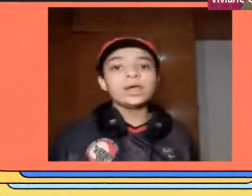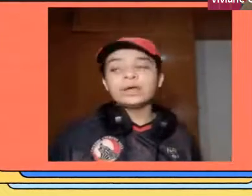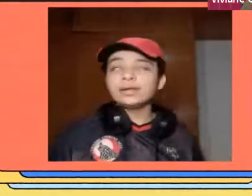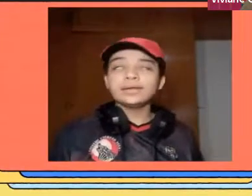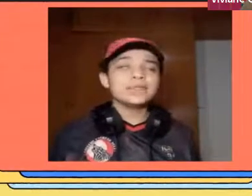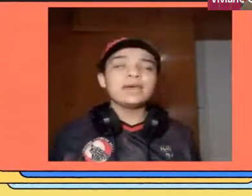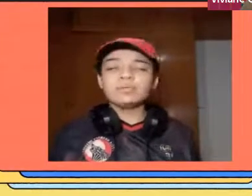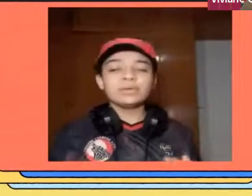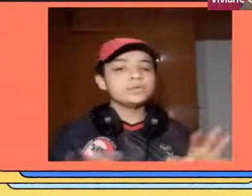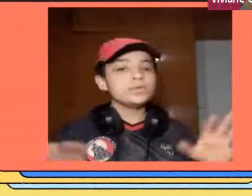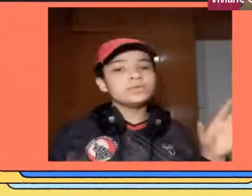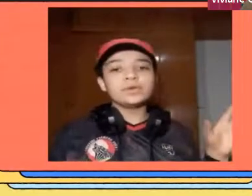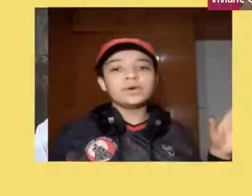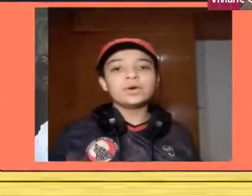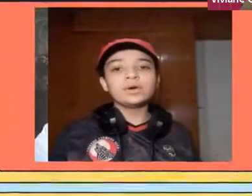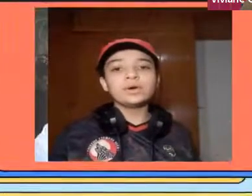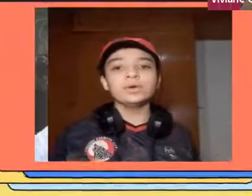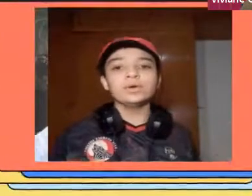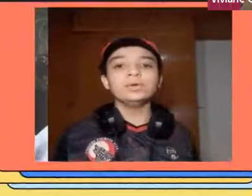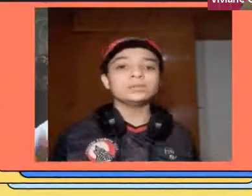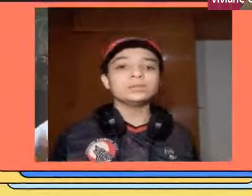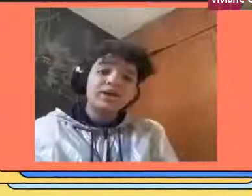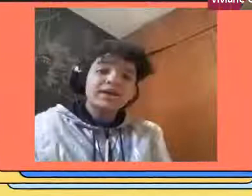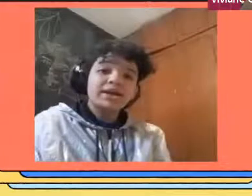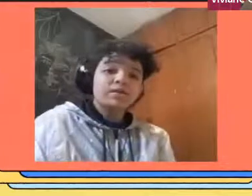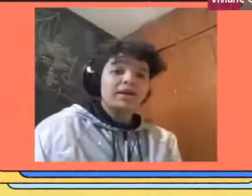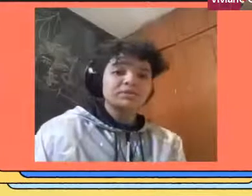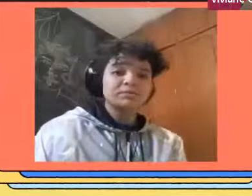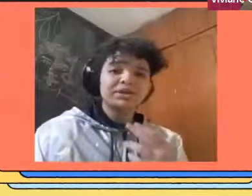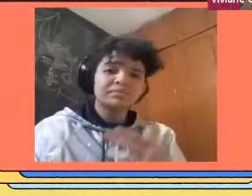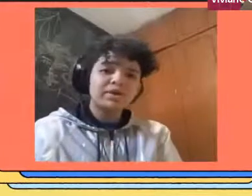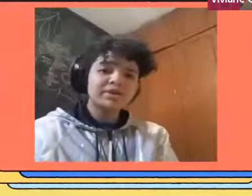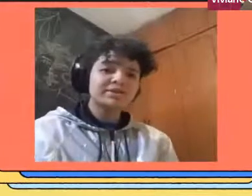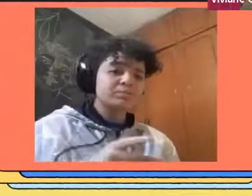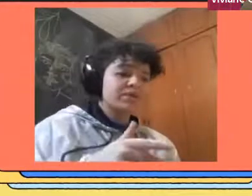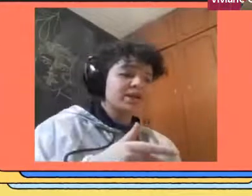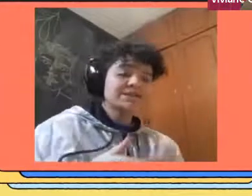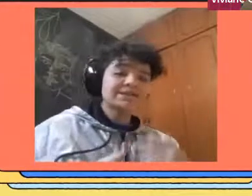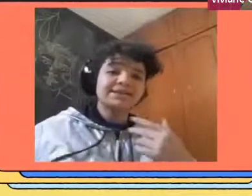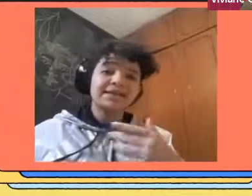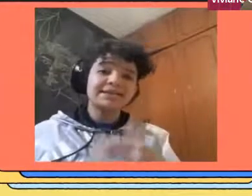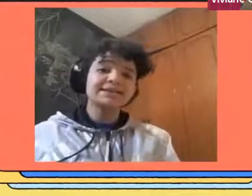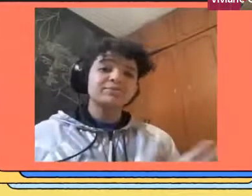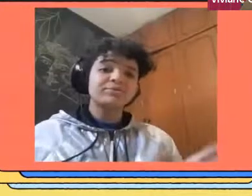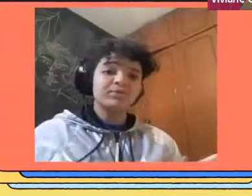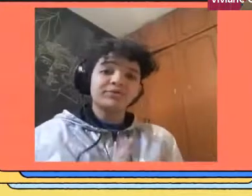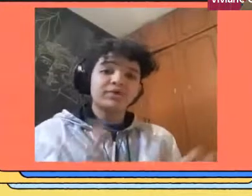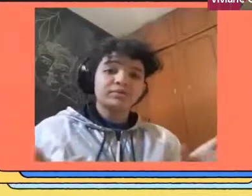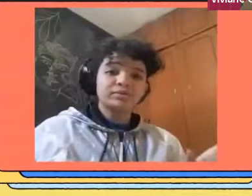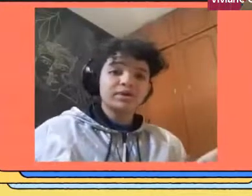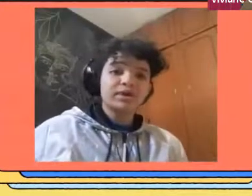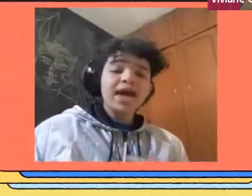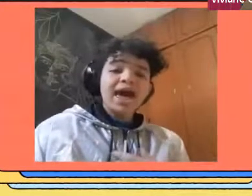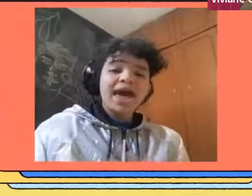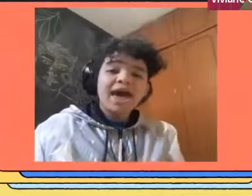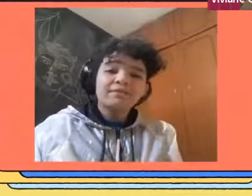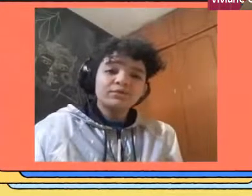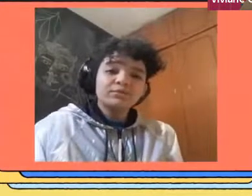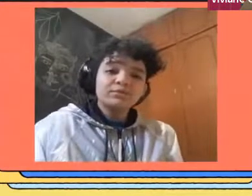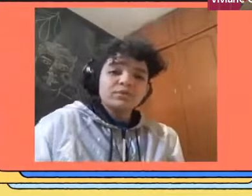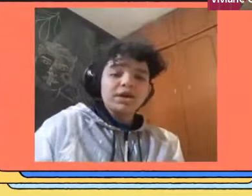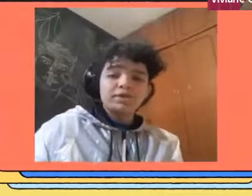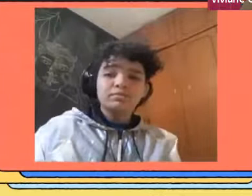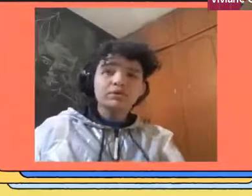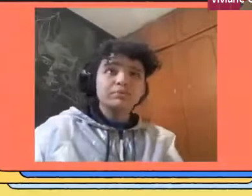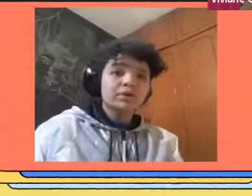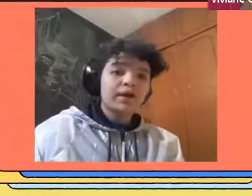estou. Não sei pra onde vou. They call me bright kid, don't have to be the smartest, the prettiest, the nicest, the perfect daughter. I have